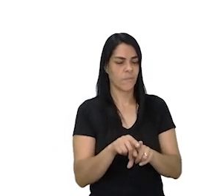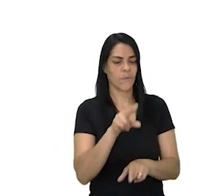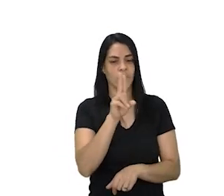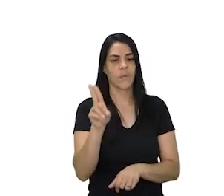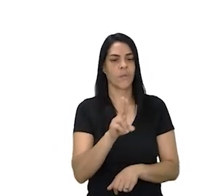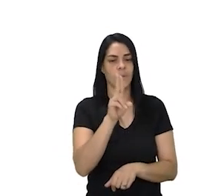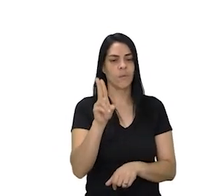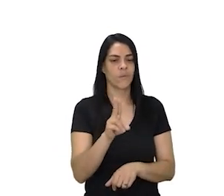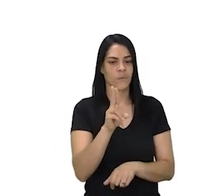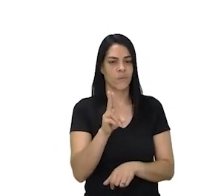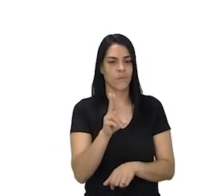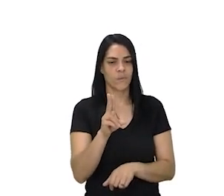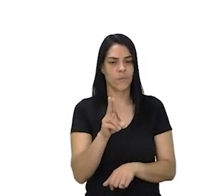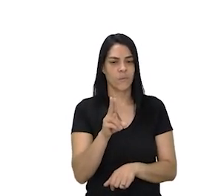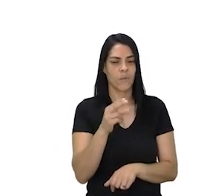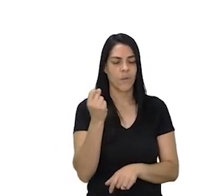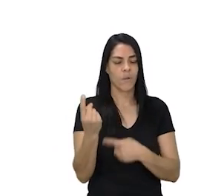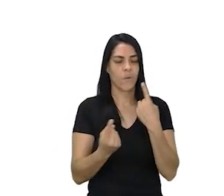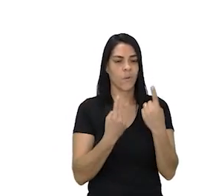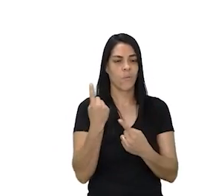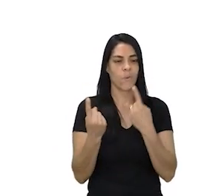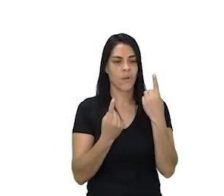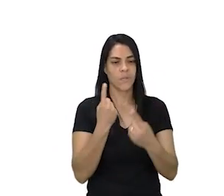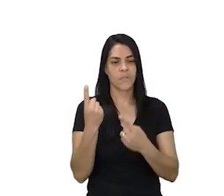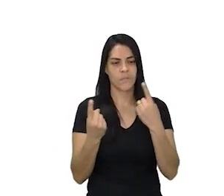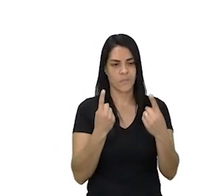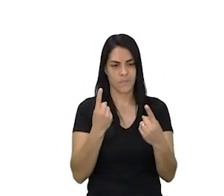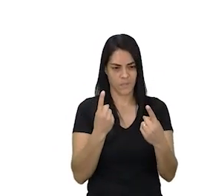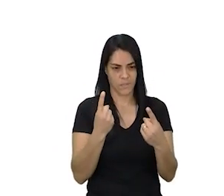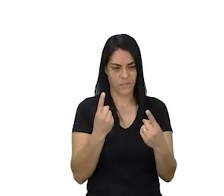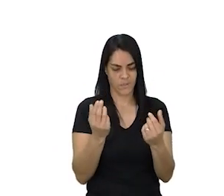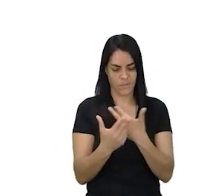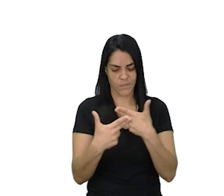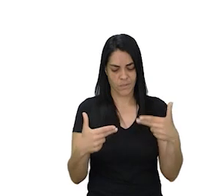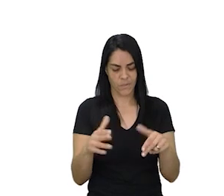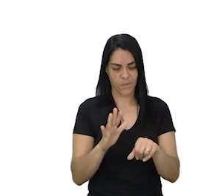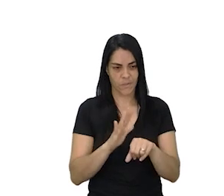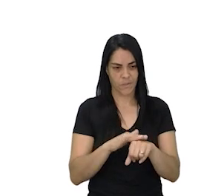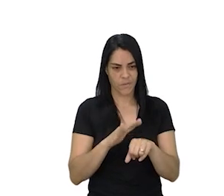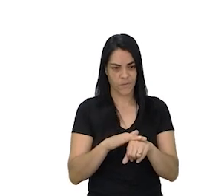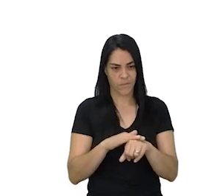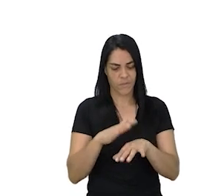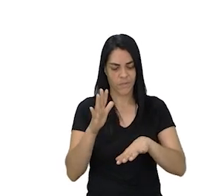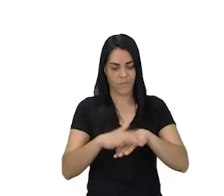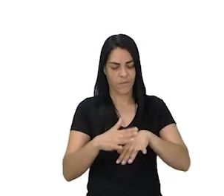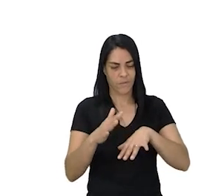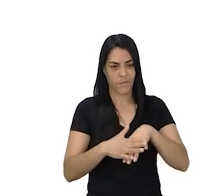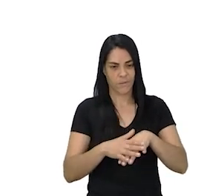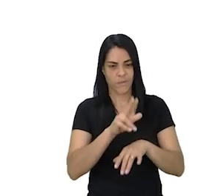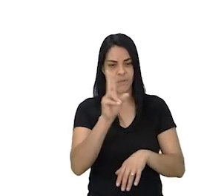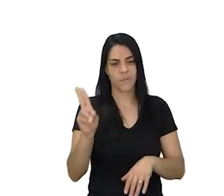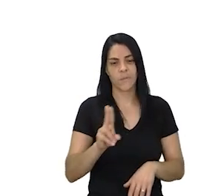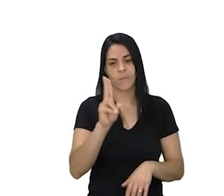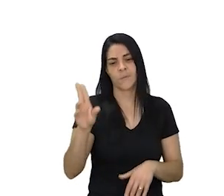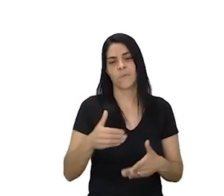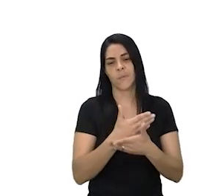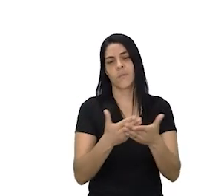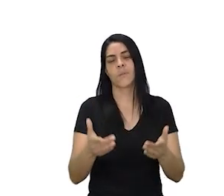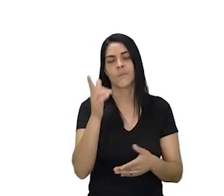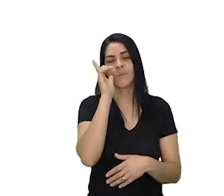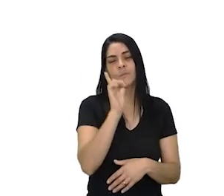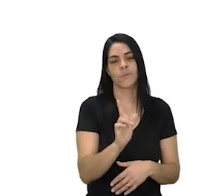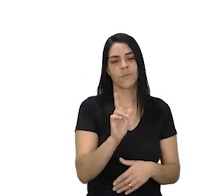utilizar, no fundo, identificar, no fundo, quais procedimentos matemáticos são utilizados para que a gente